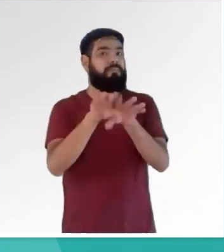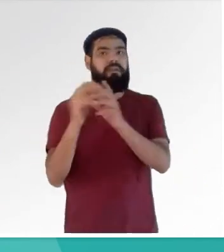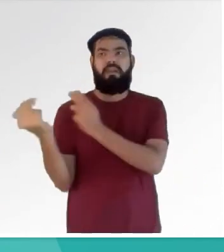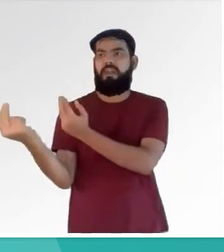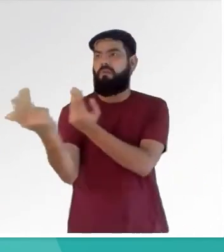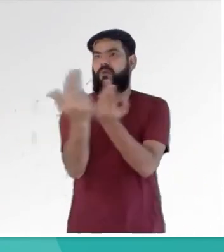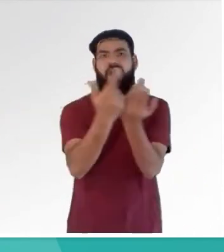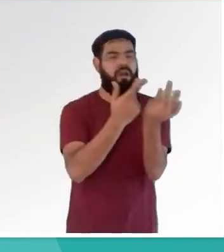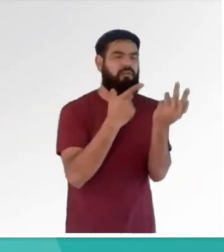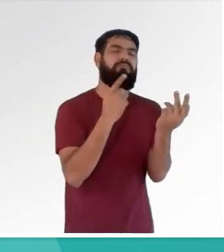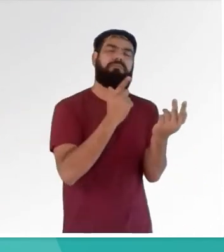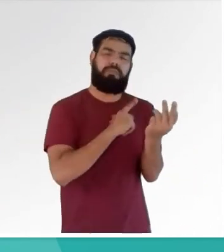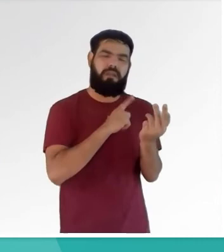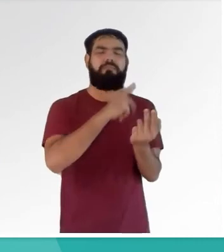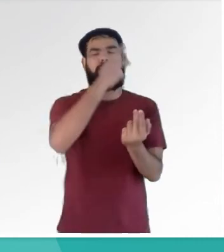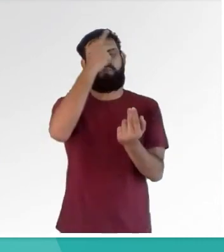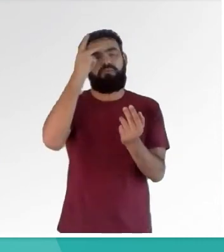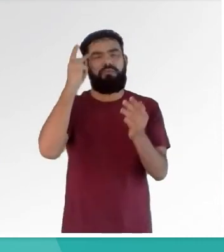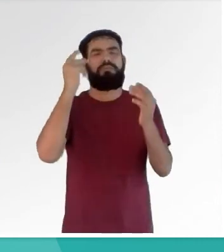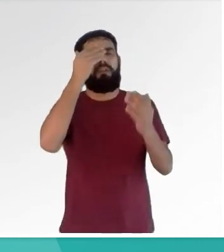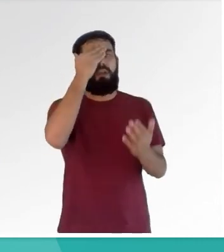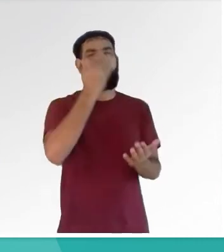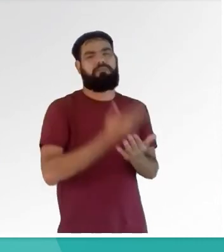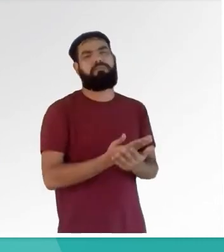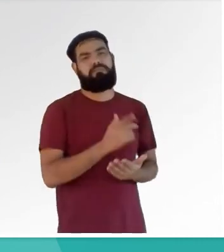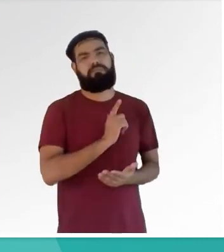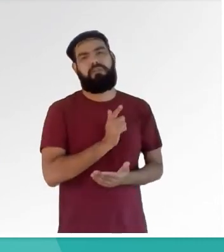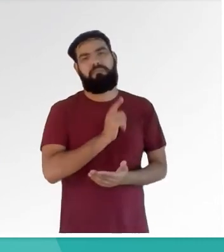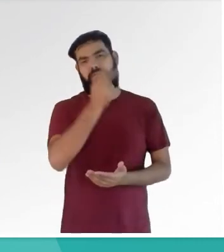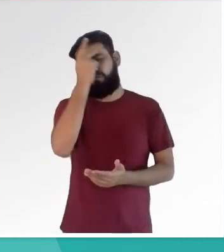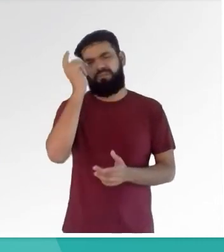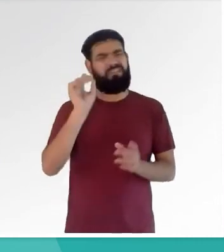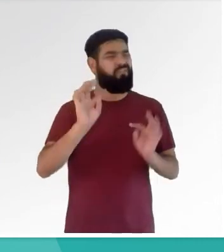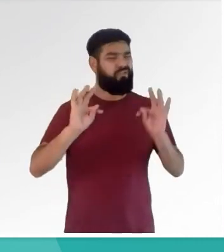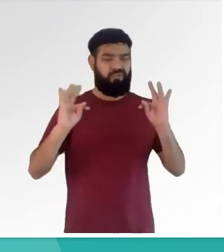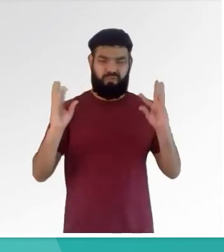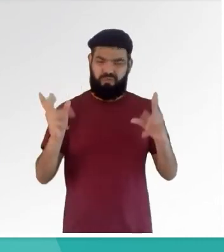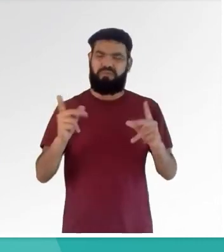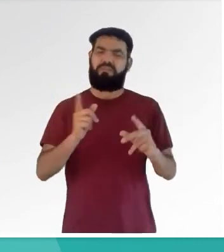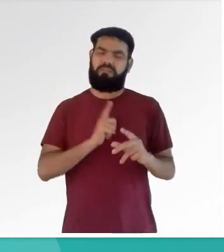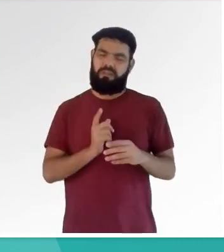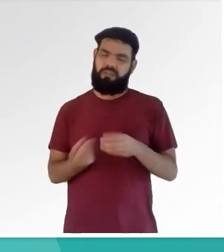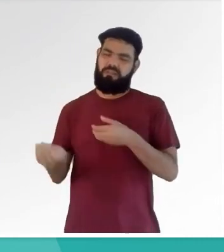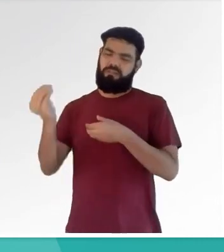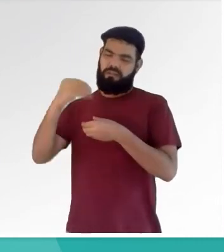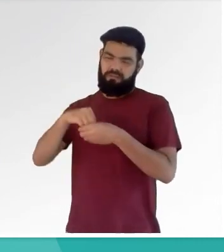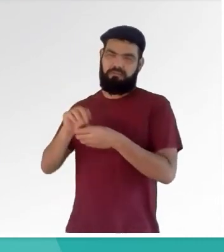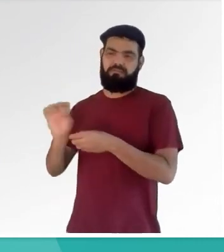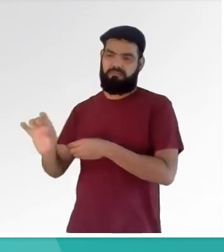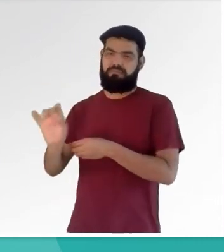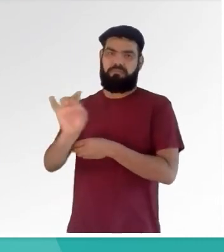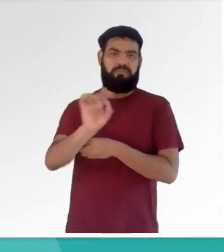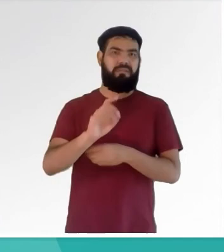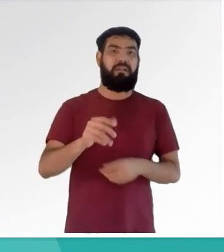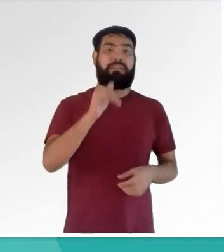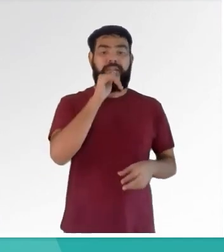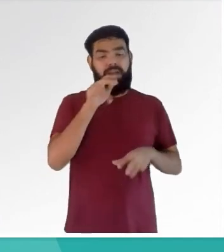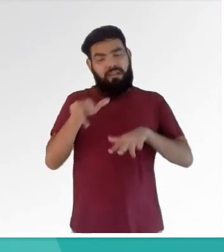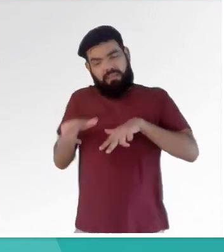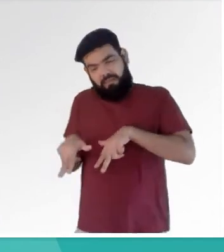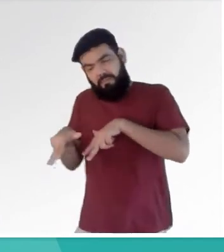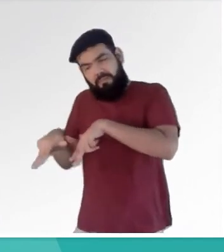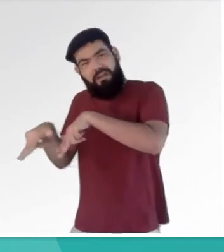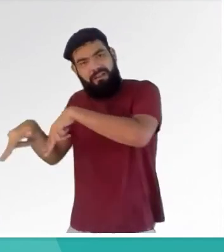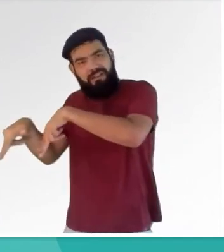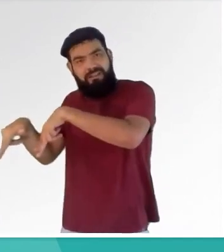tem seguidores, viu? Toda religião tem pessoas que seguem. Na Umbanda, no Candomblé, tem